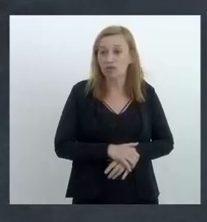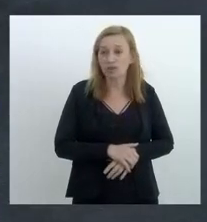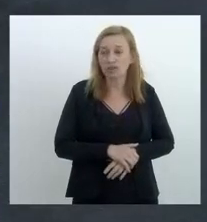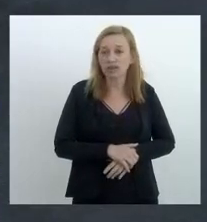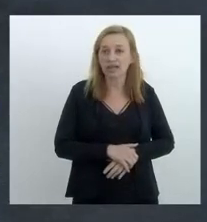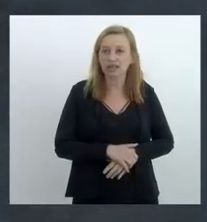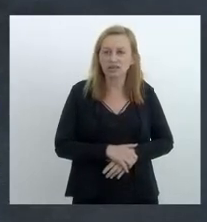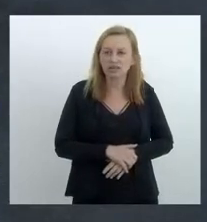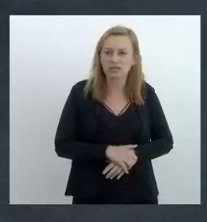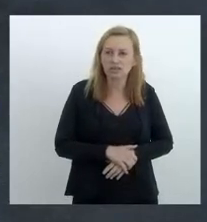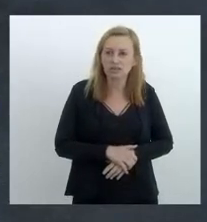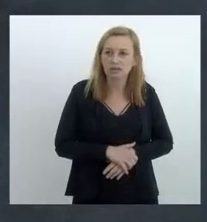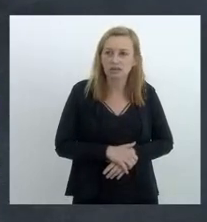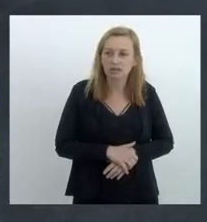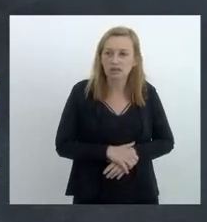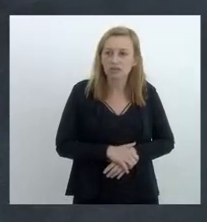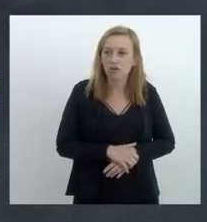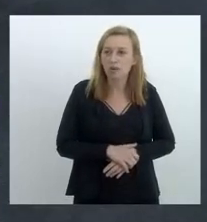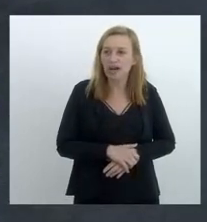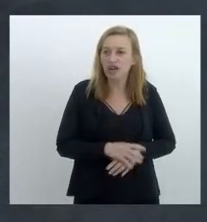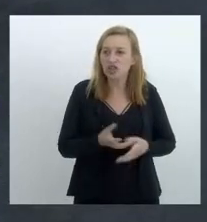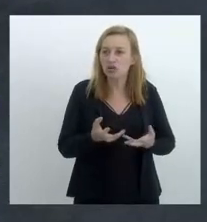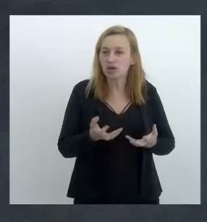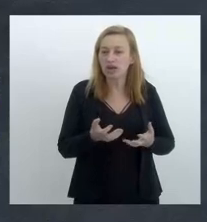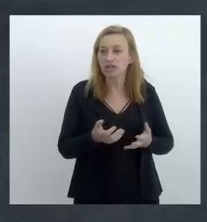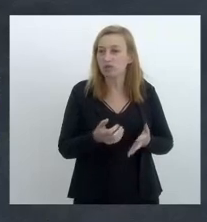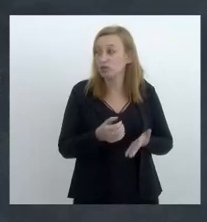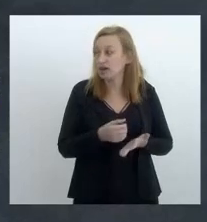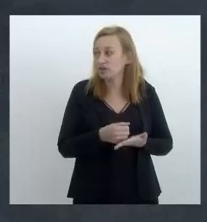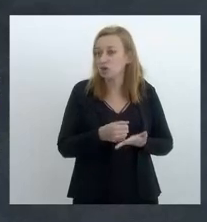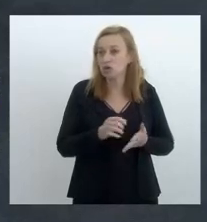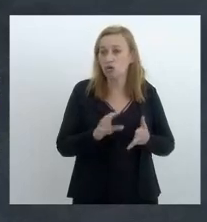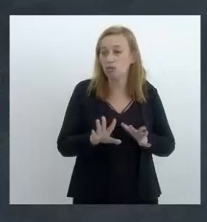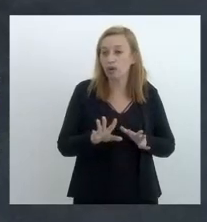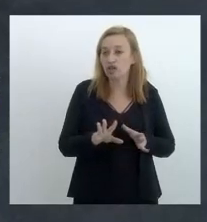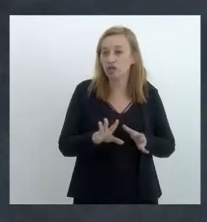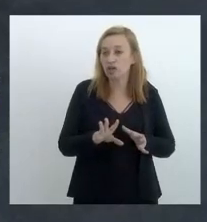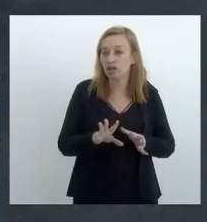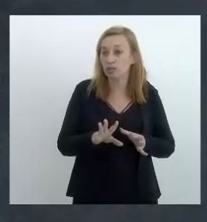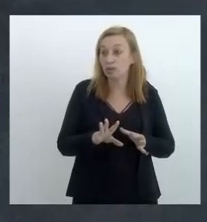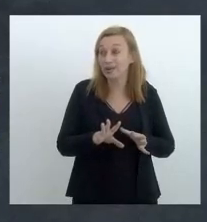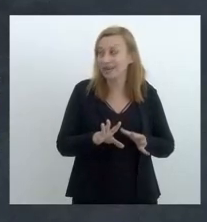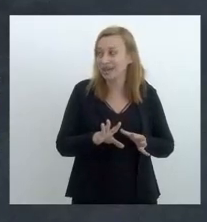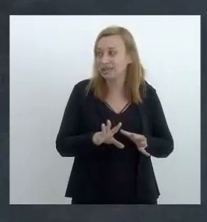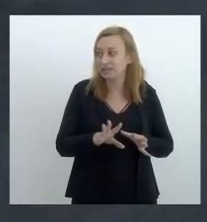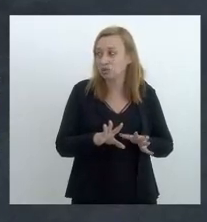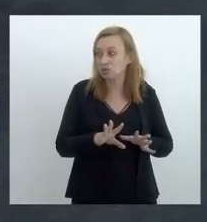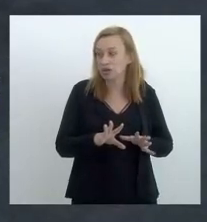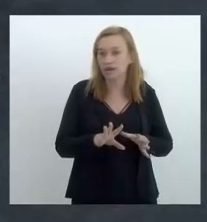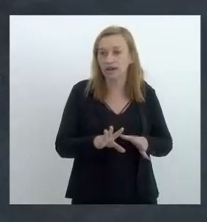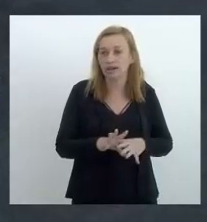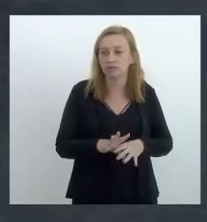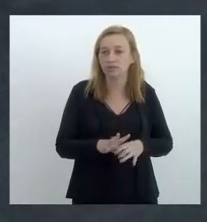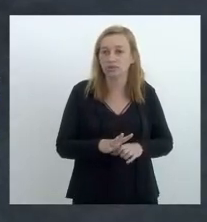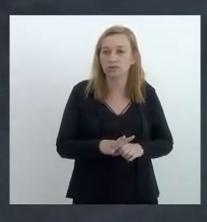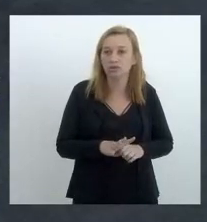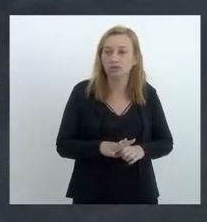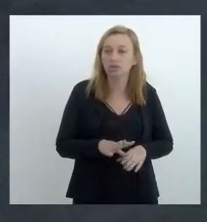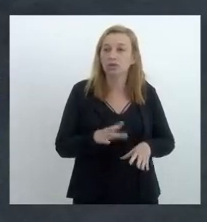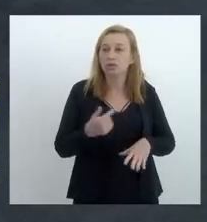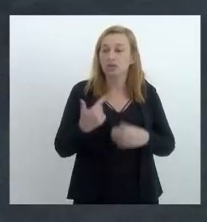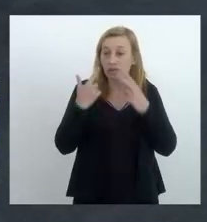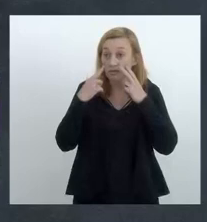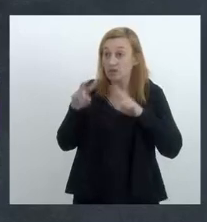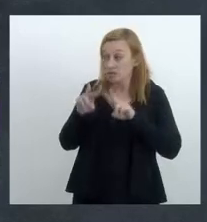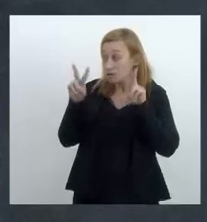Isso, para quem é da área do direito, soa muito como uma ilegalidade e eu gostaria de saber como os senhores entendem. E, no nosso ponto de